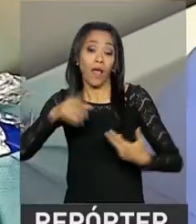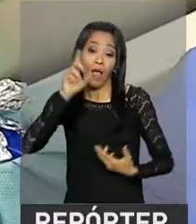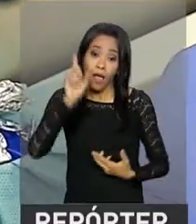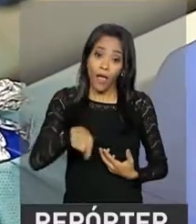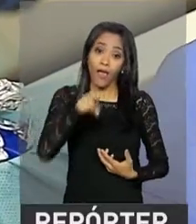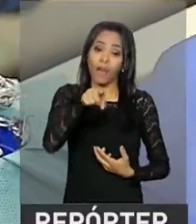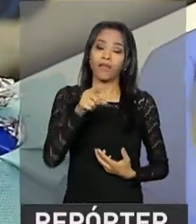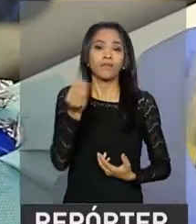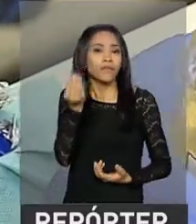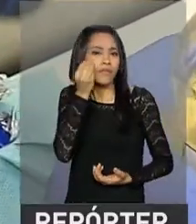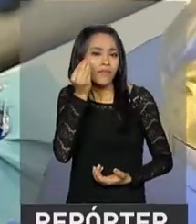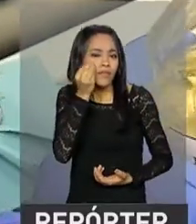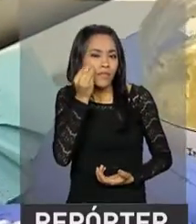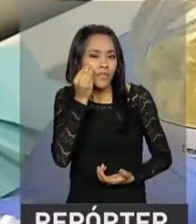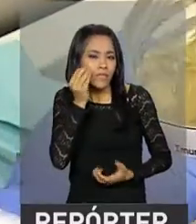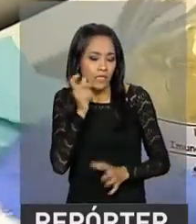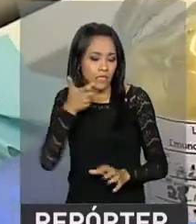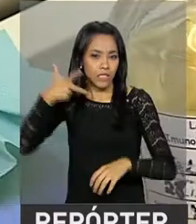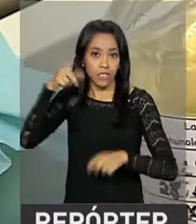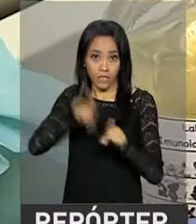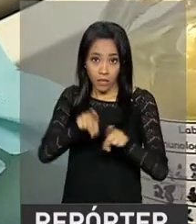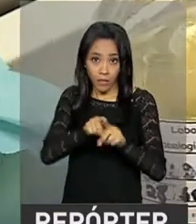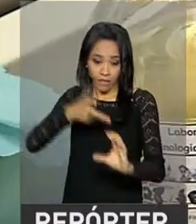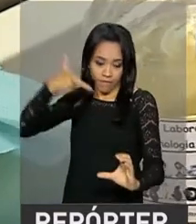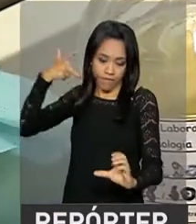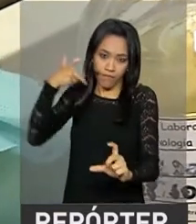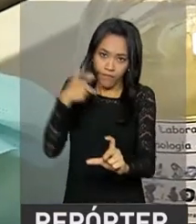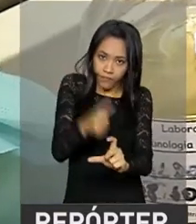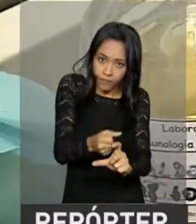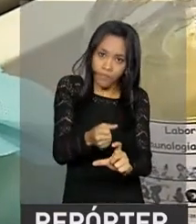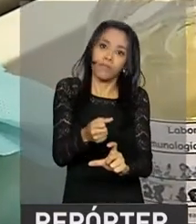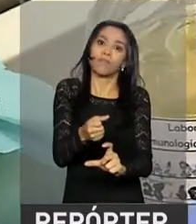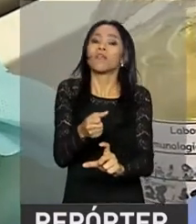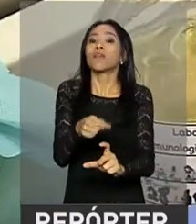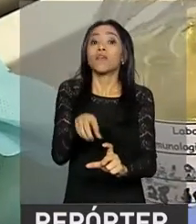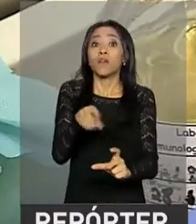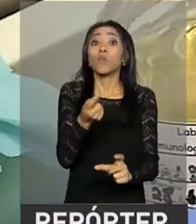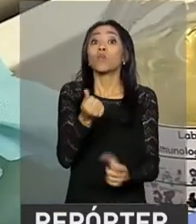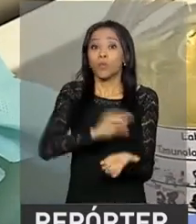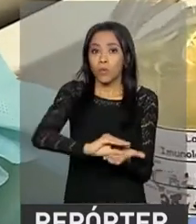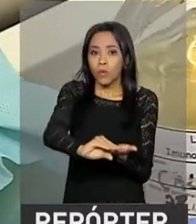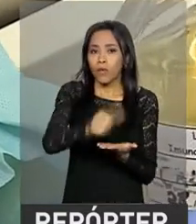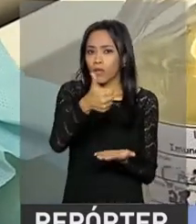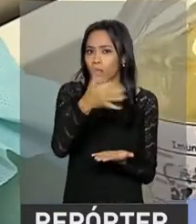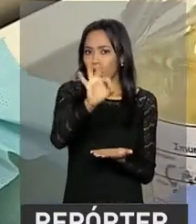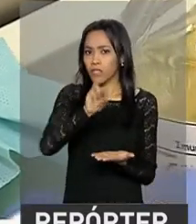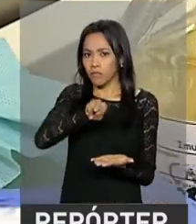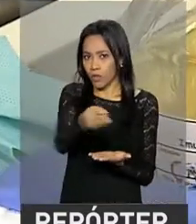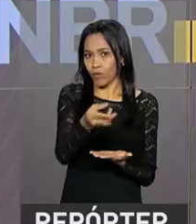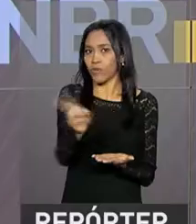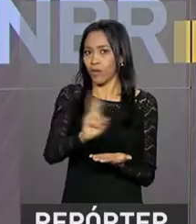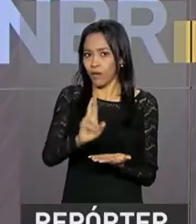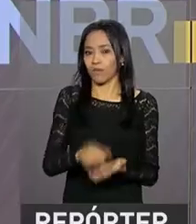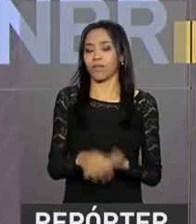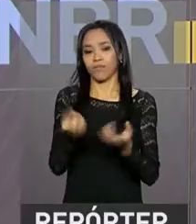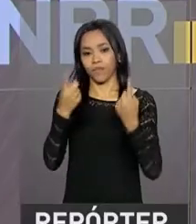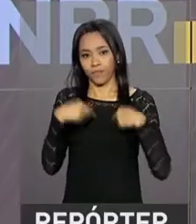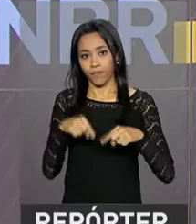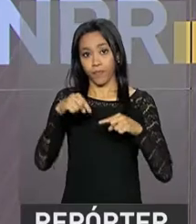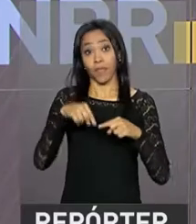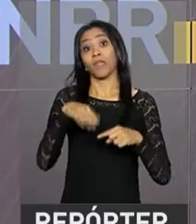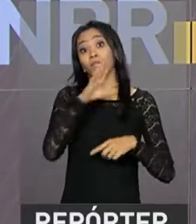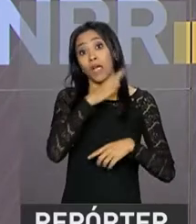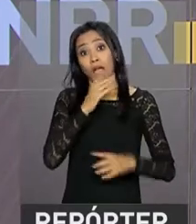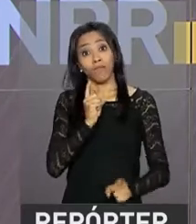testes e vacinas os investimentos são de 10 milhões de reais e durante a visita